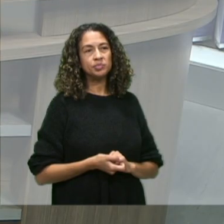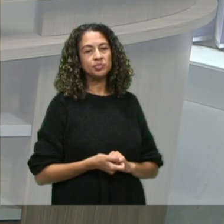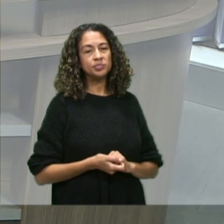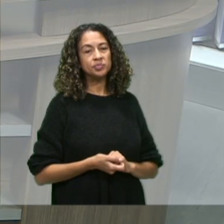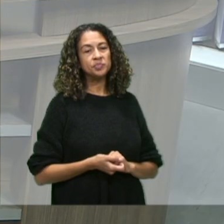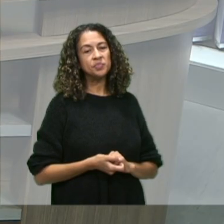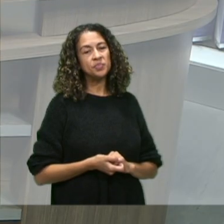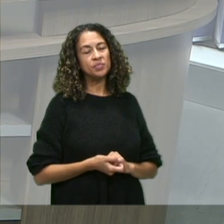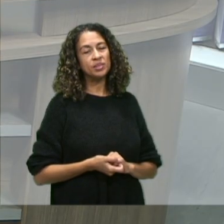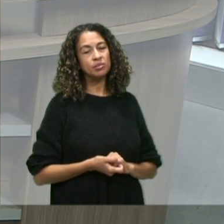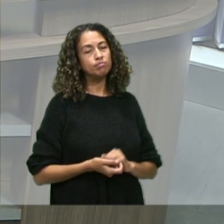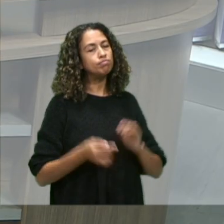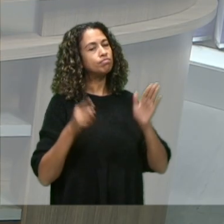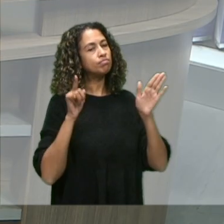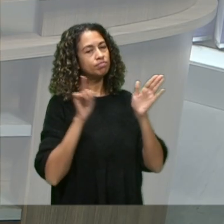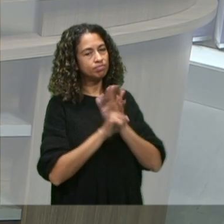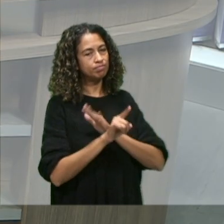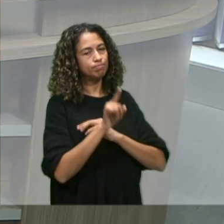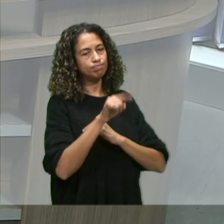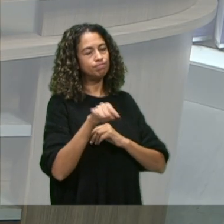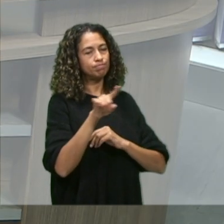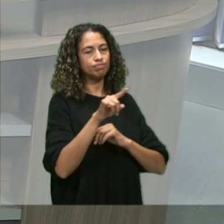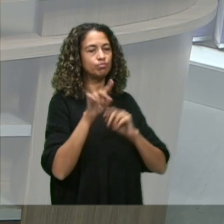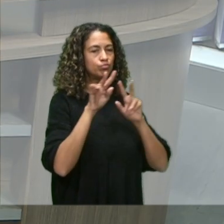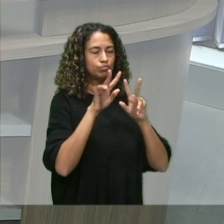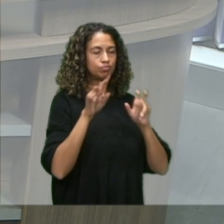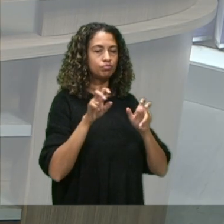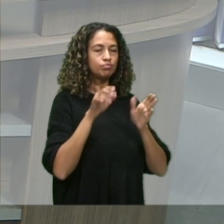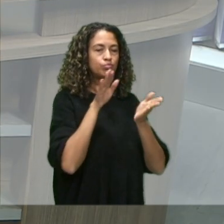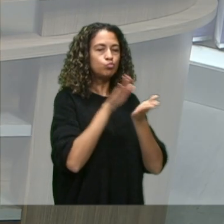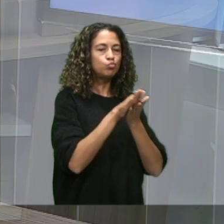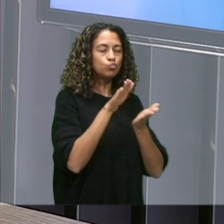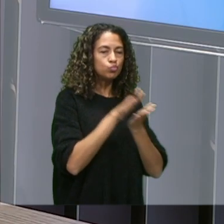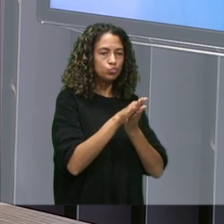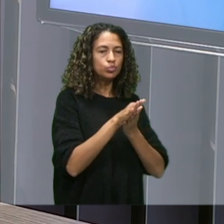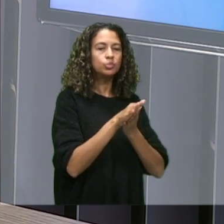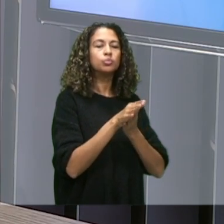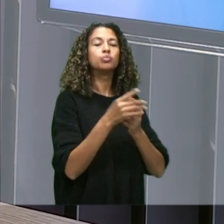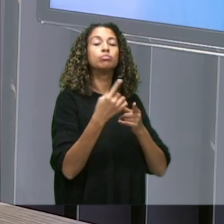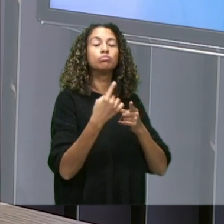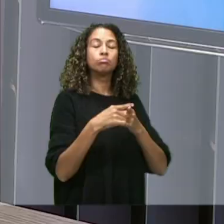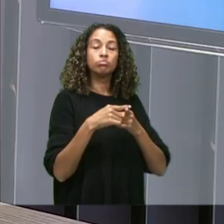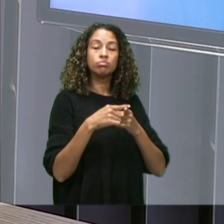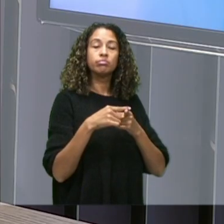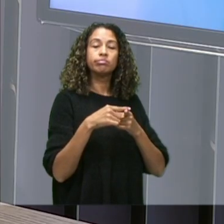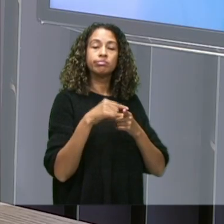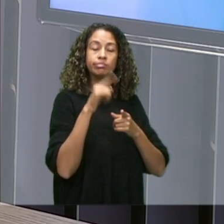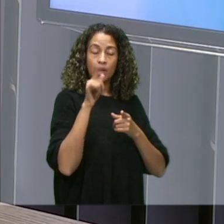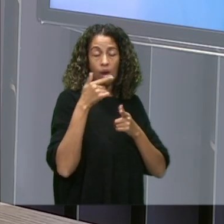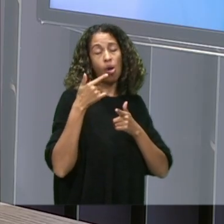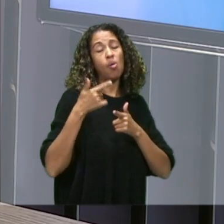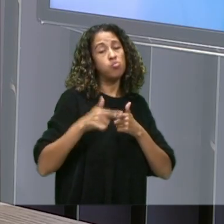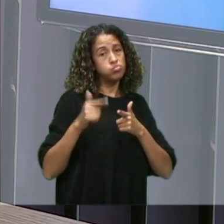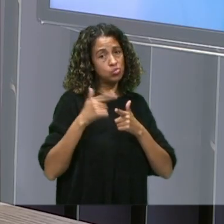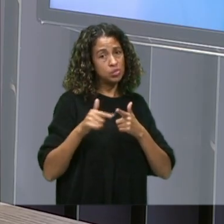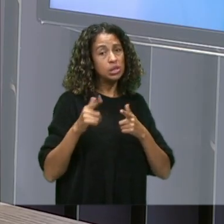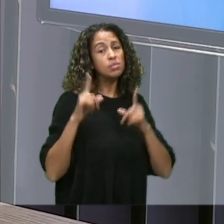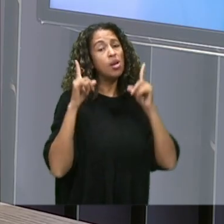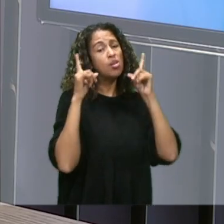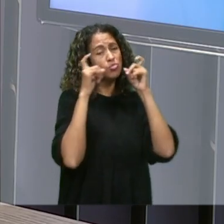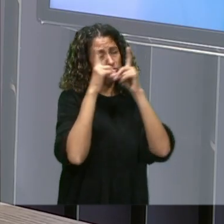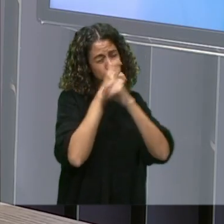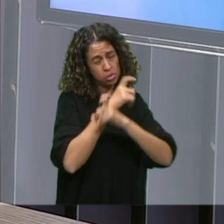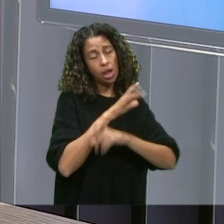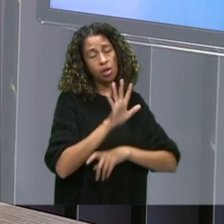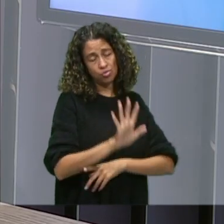eu preciso perguntar para vocês essa questão da publicação, porque esse é um problema, né, uma dificuldade, digamos